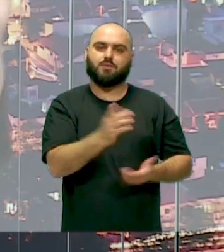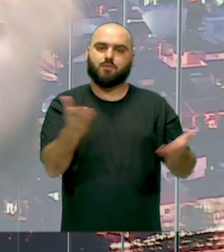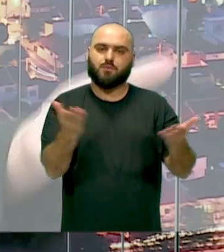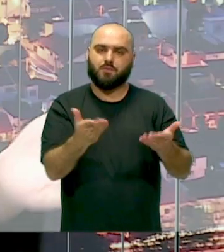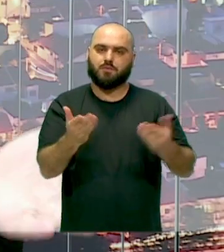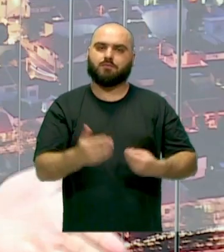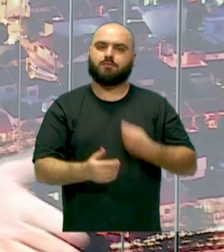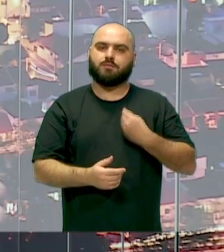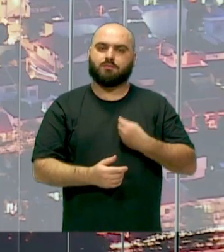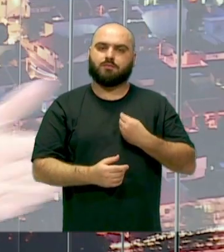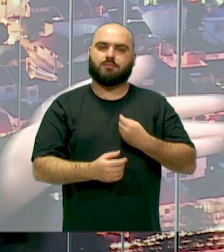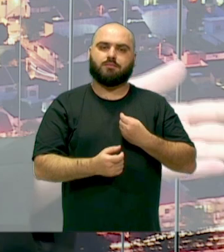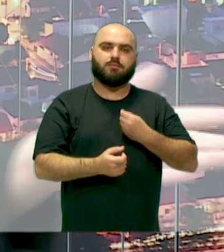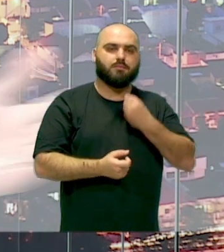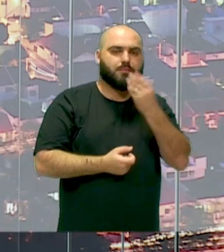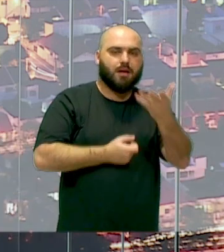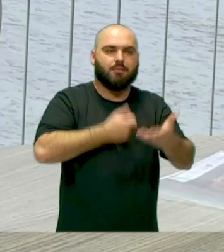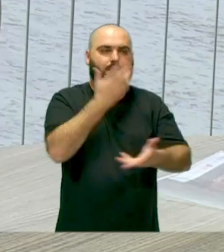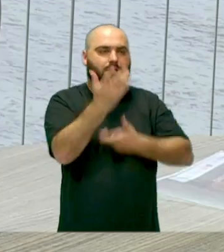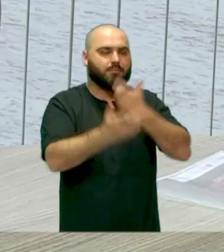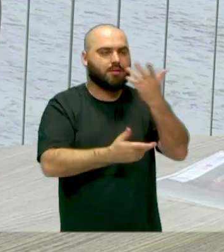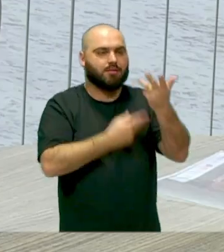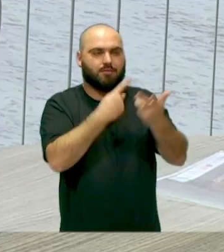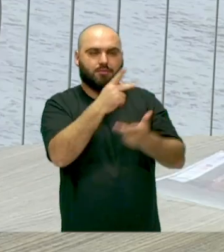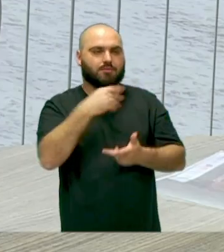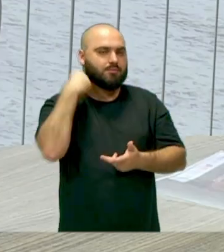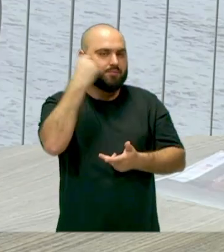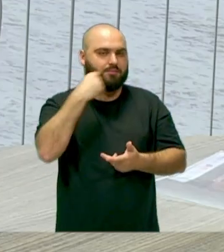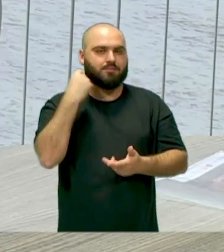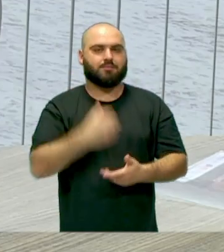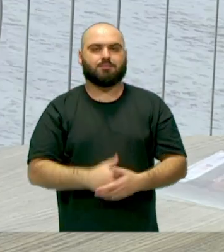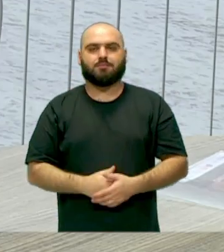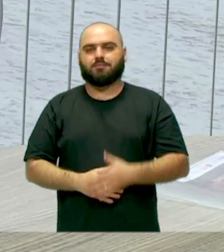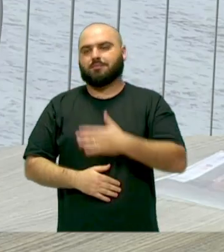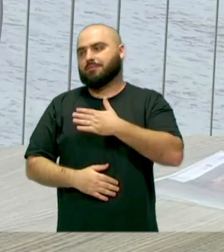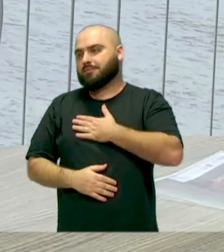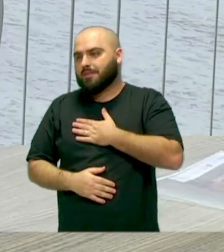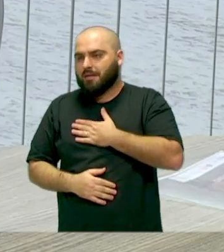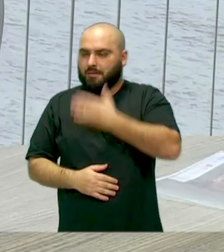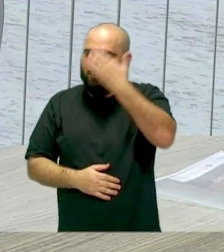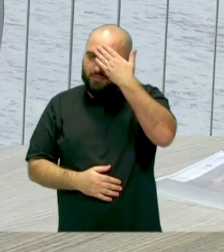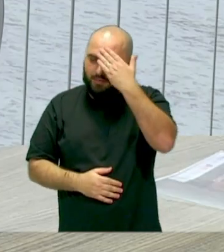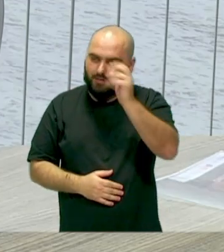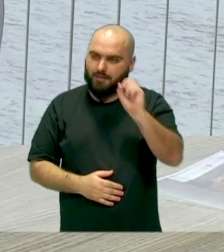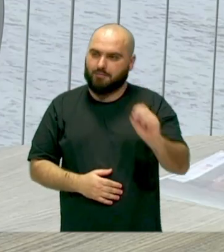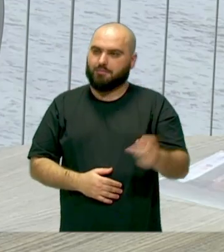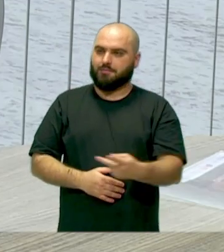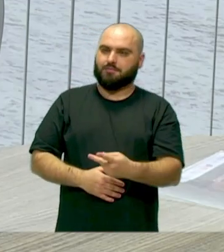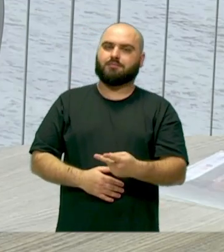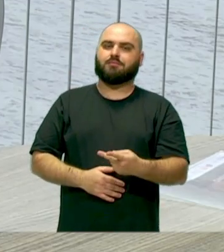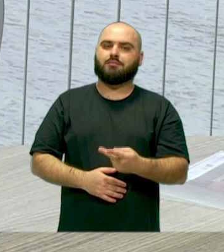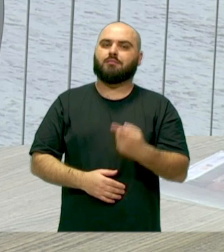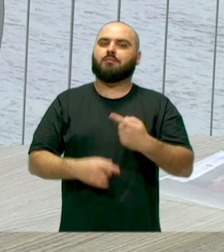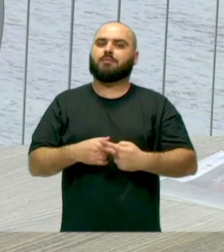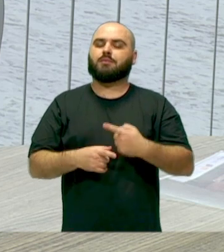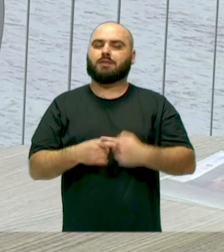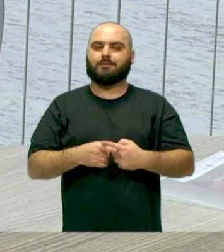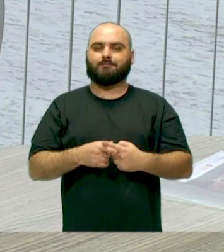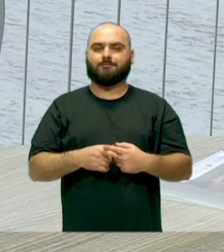gente, passando um pouquinho de toda essa sua vivência. Eu é que agradeço essa oportunidade, né?